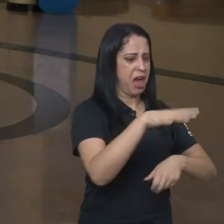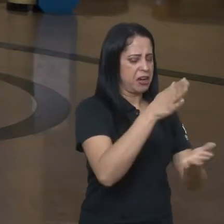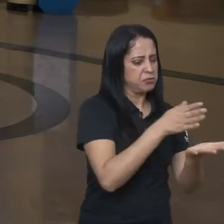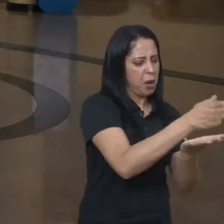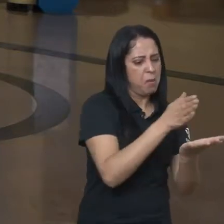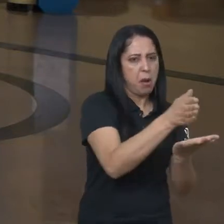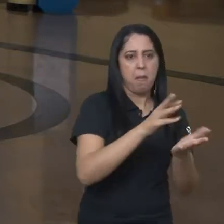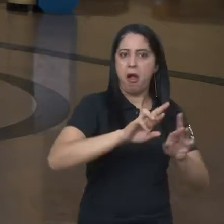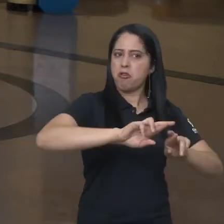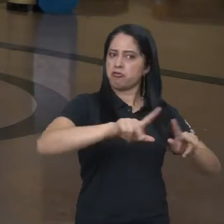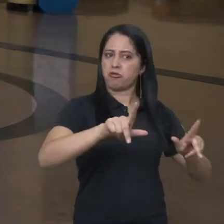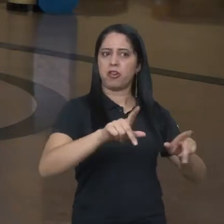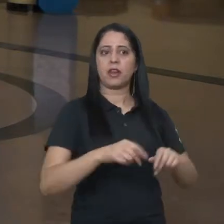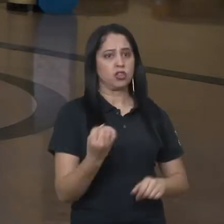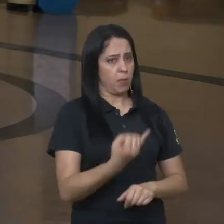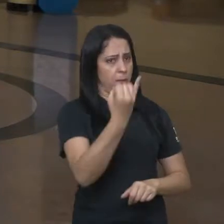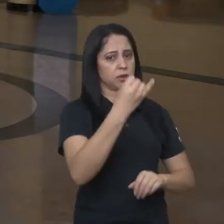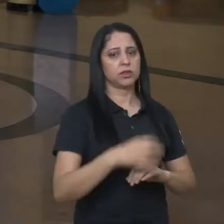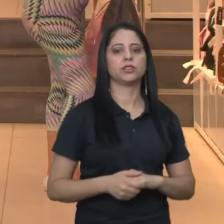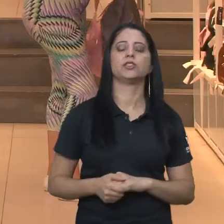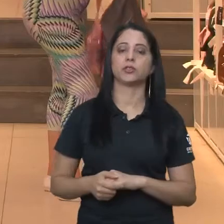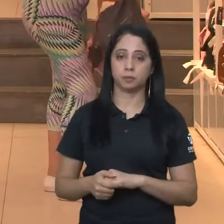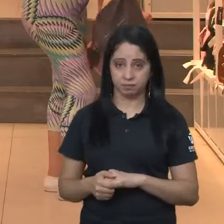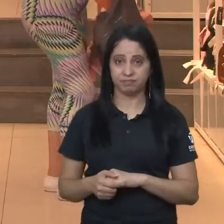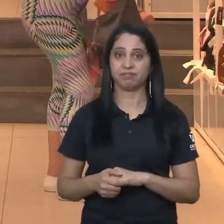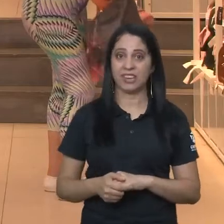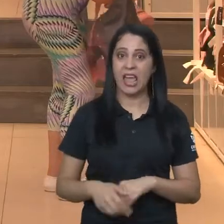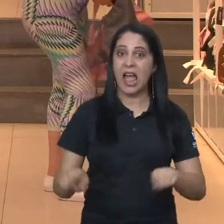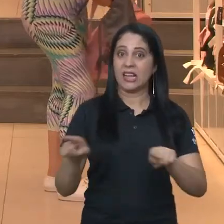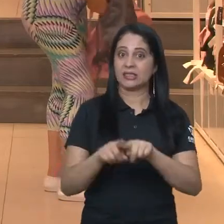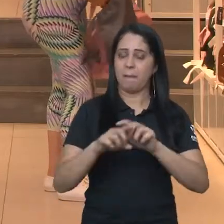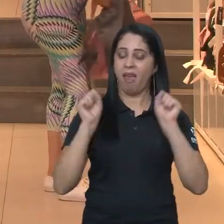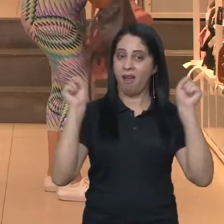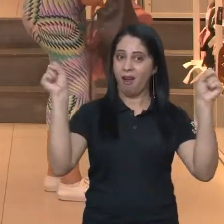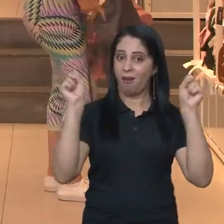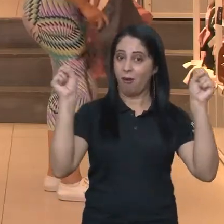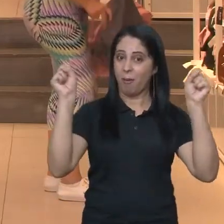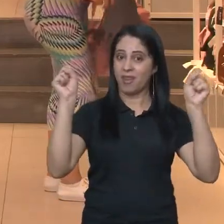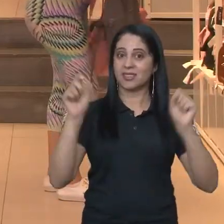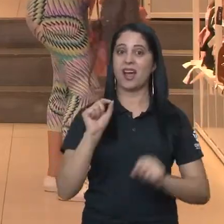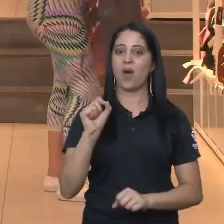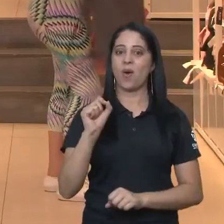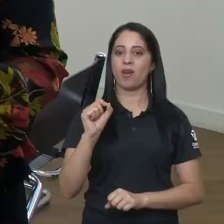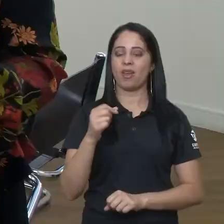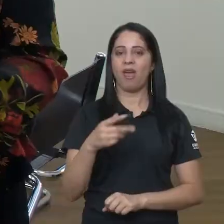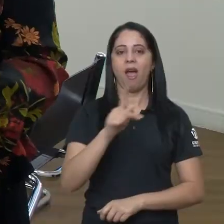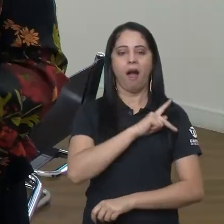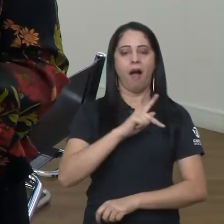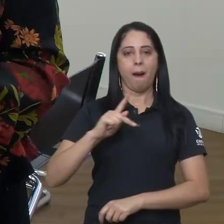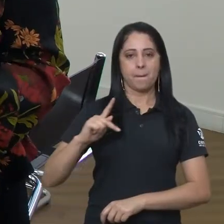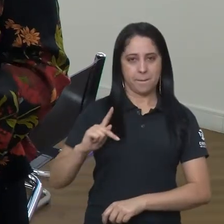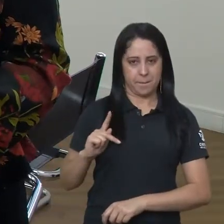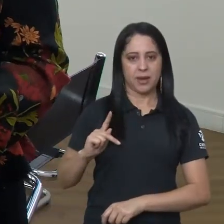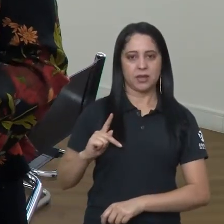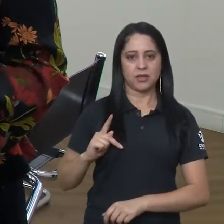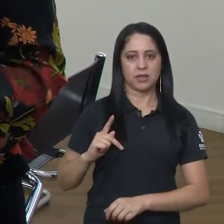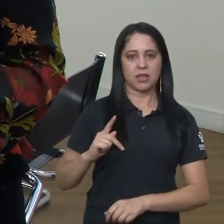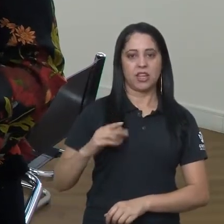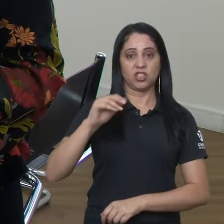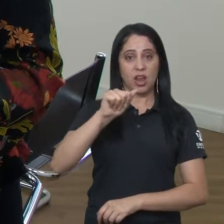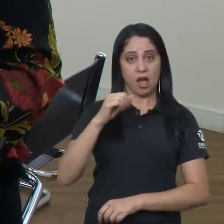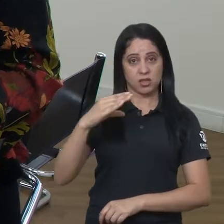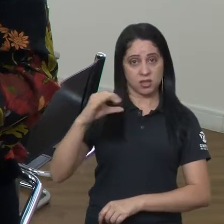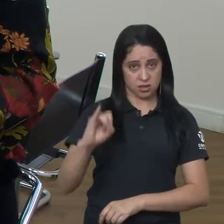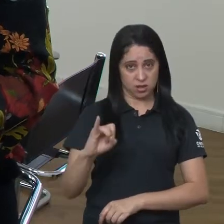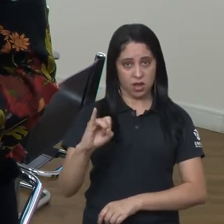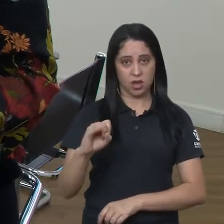cursos e áreas diferentes, né? Isso é muito importante. Quem também comemora esse cenário positivo na economia é a presidente da Associação